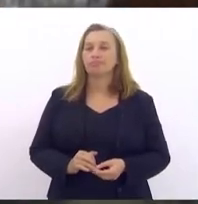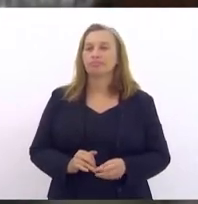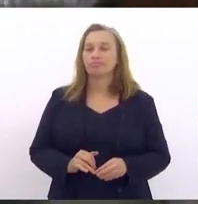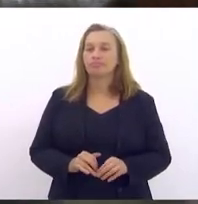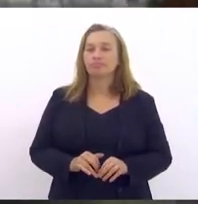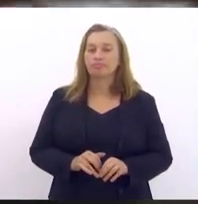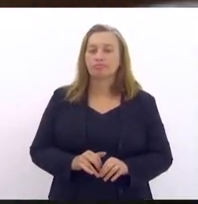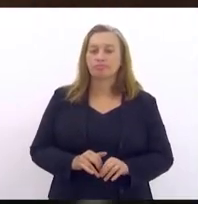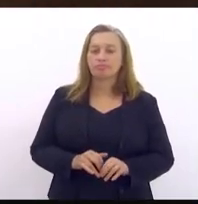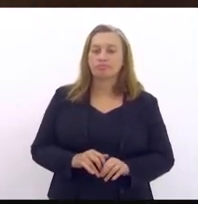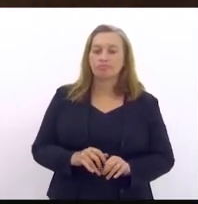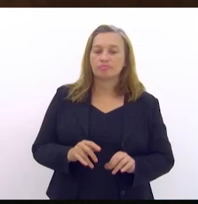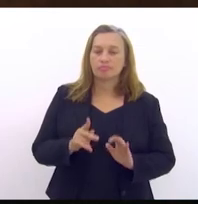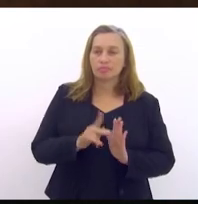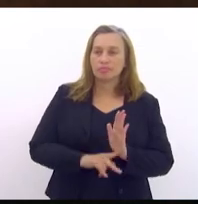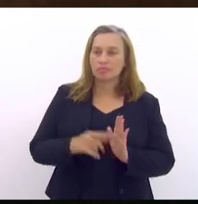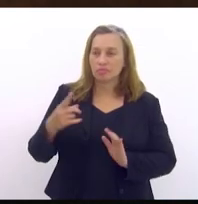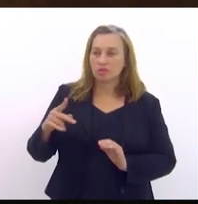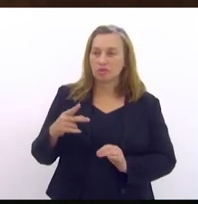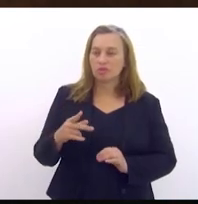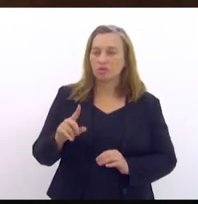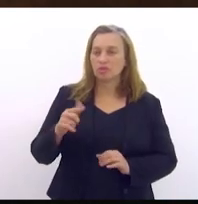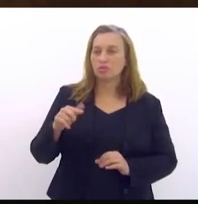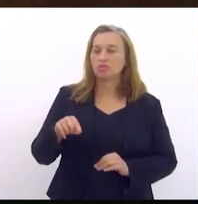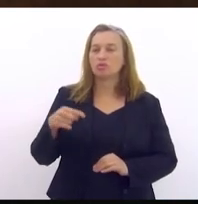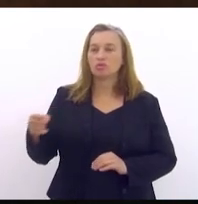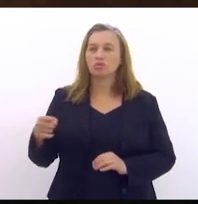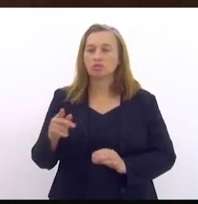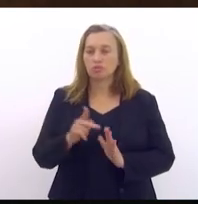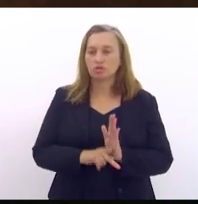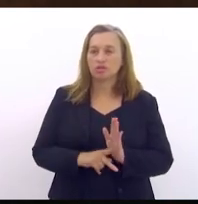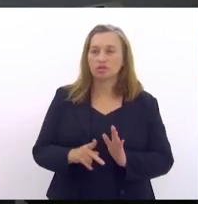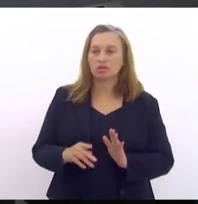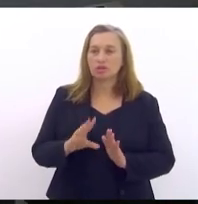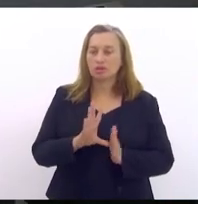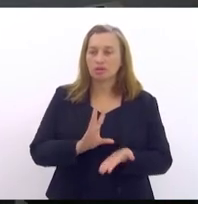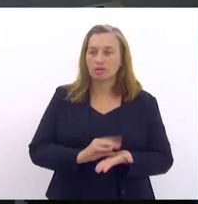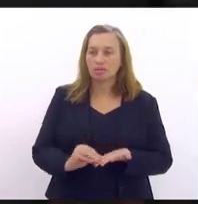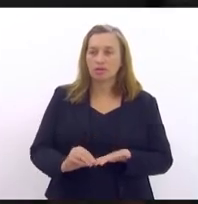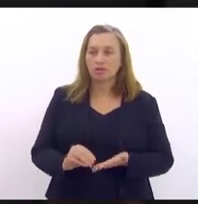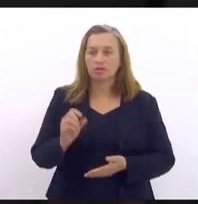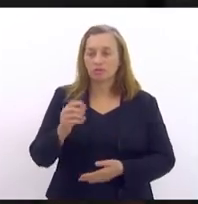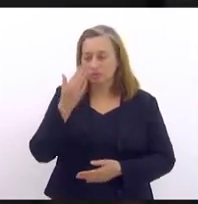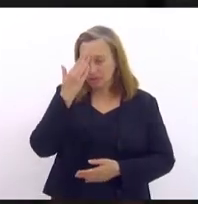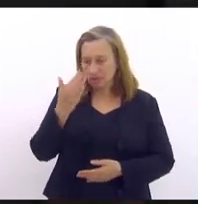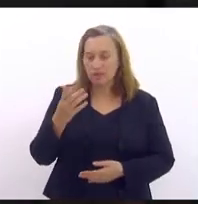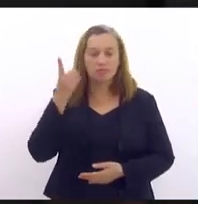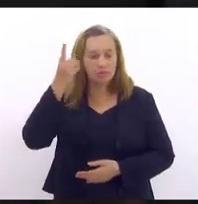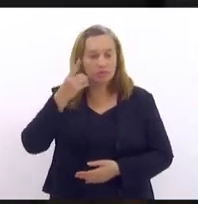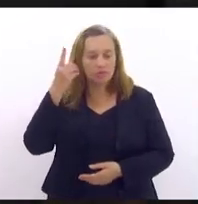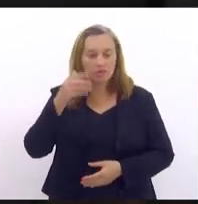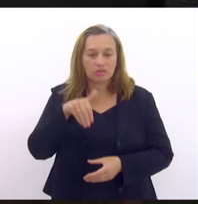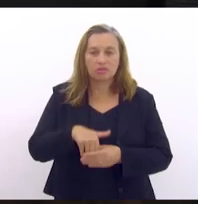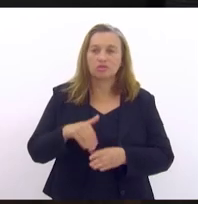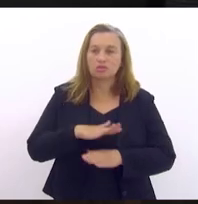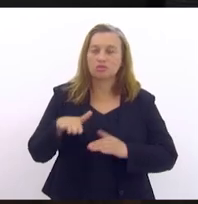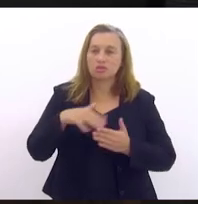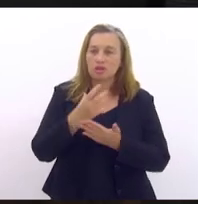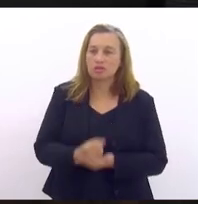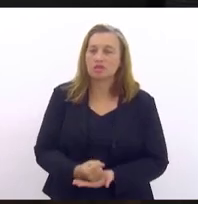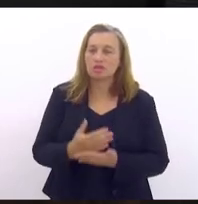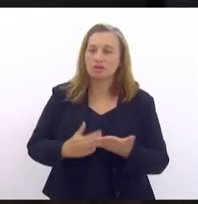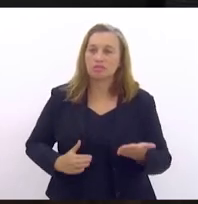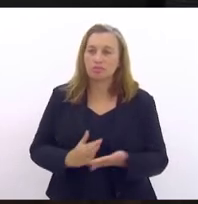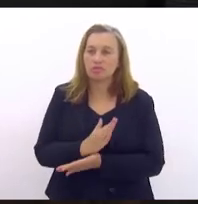desse projeto e dos próximos 3 da pauta. Muito obrigado, deputado. Em votação, senhores que aprovam, permaneçam como